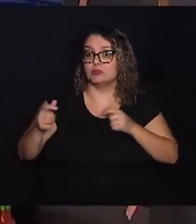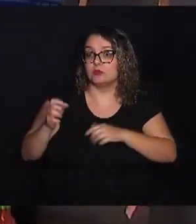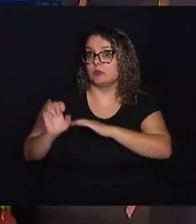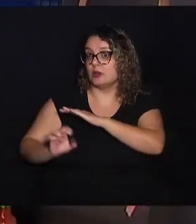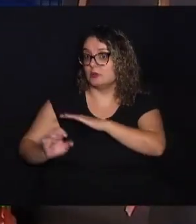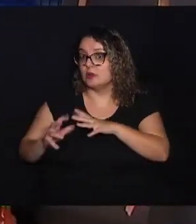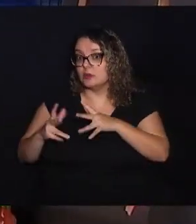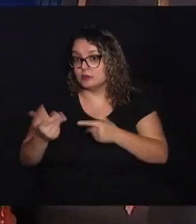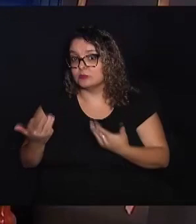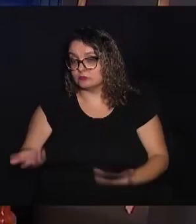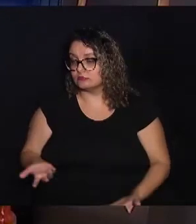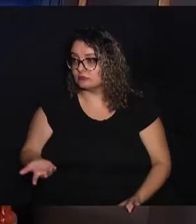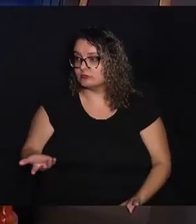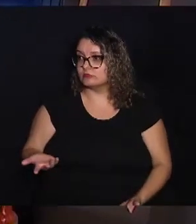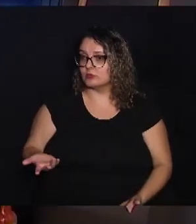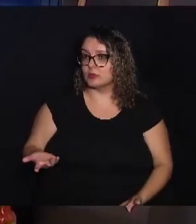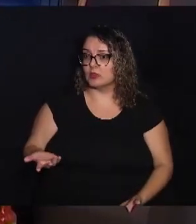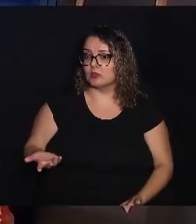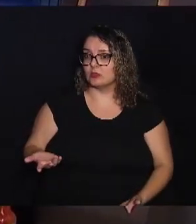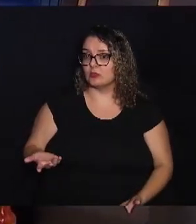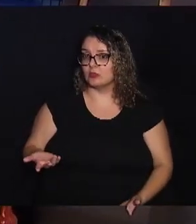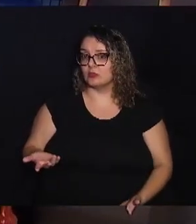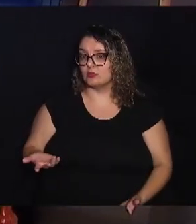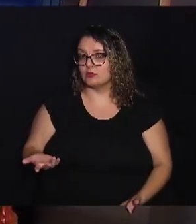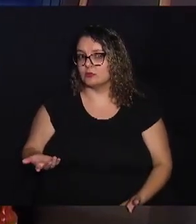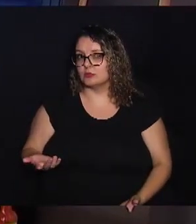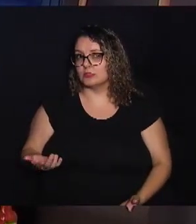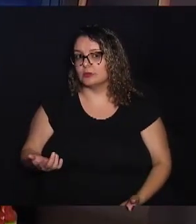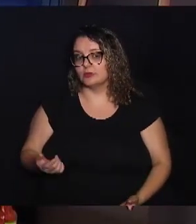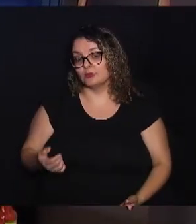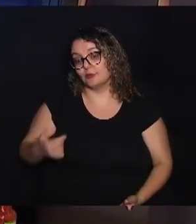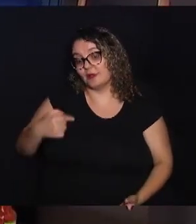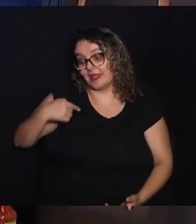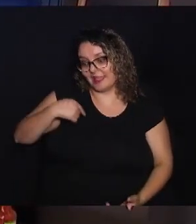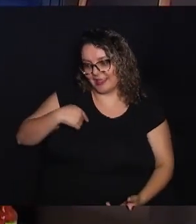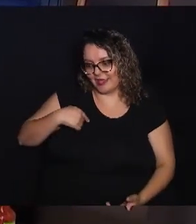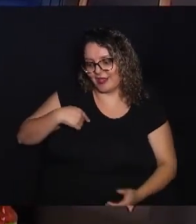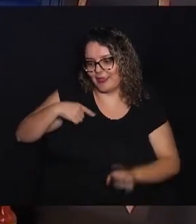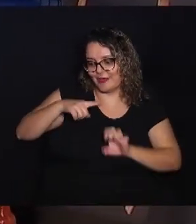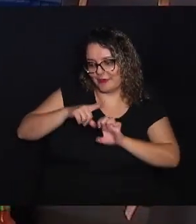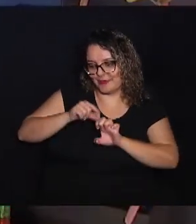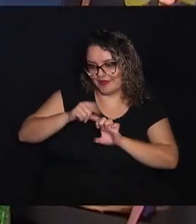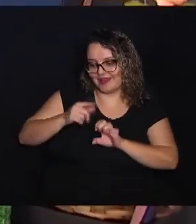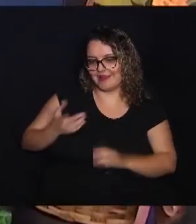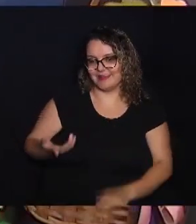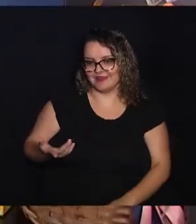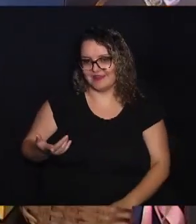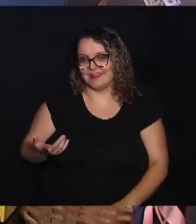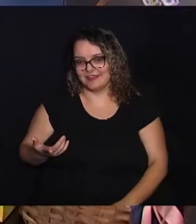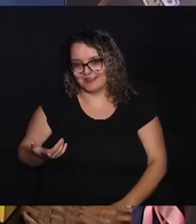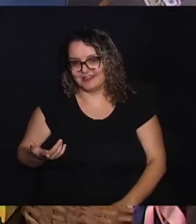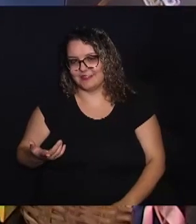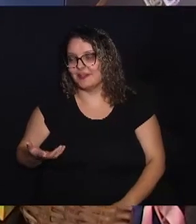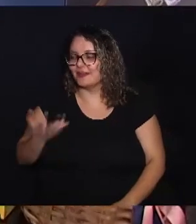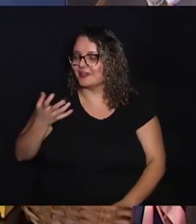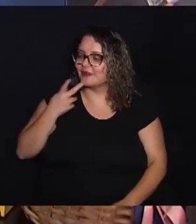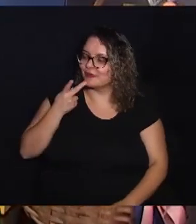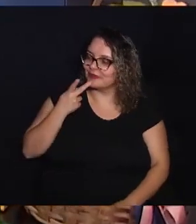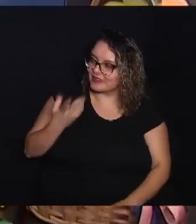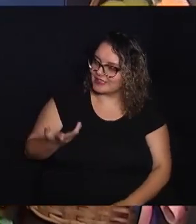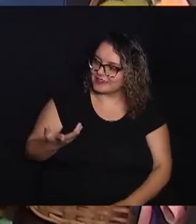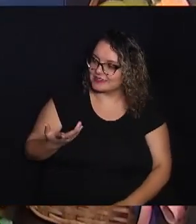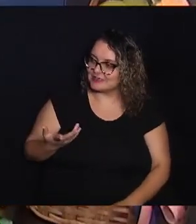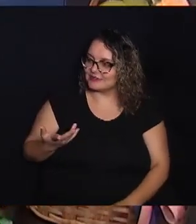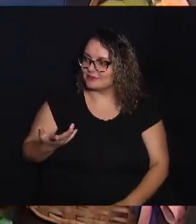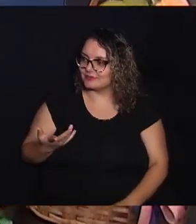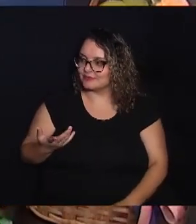tudo. E apesar do eu empresa, né? Eu presa, na verdade, não é? Exatamente. Eu queria que você falasse, tem